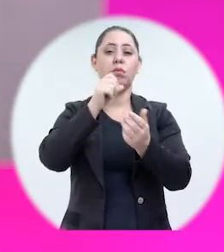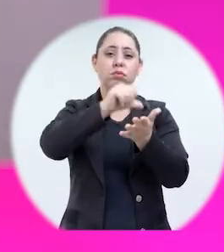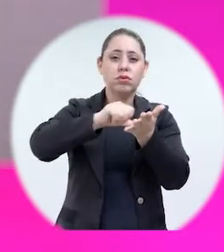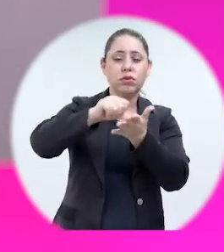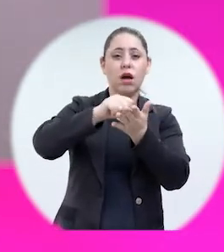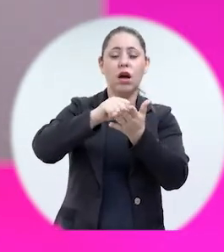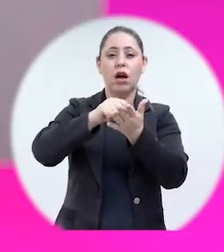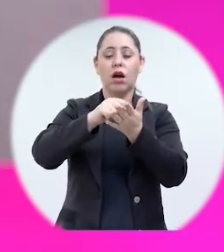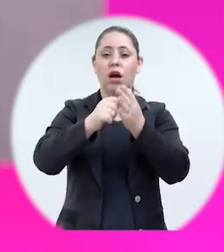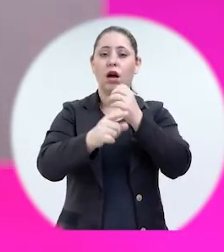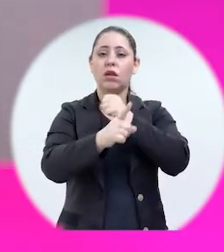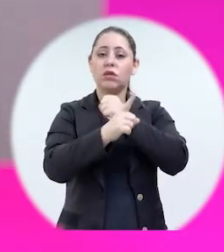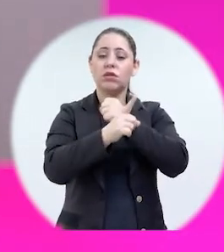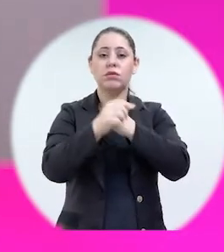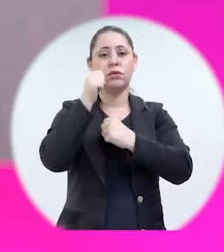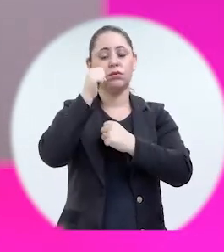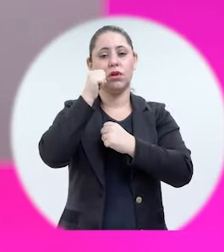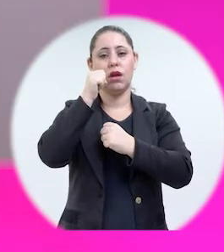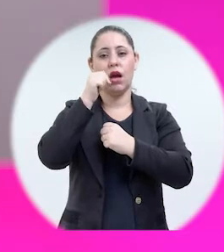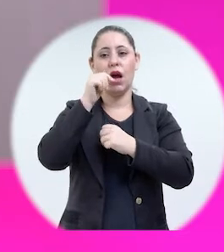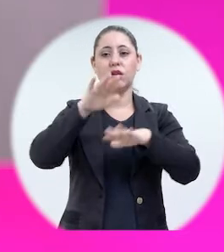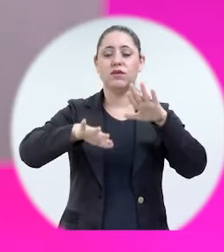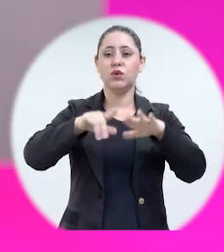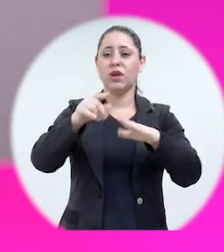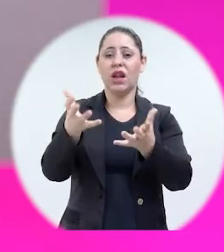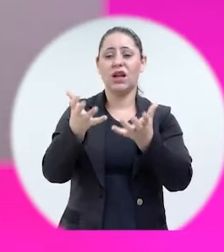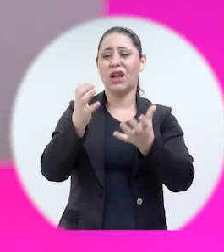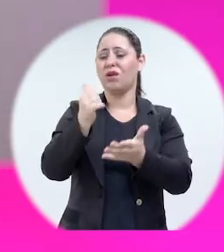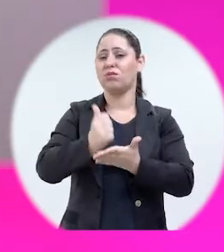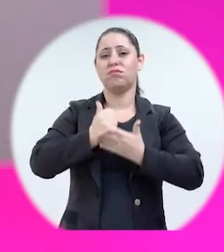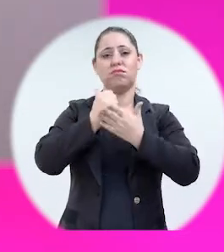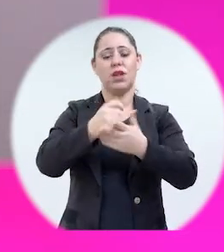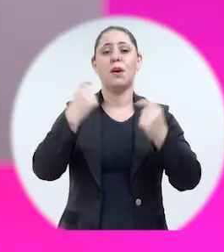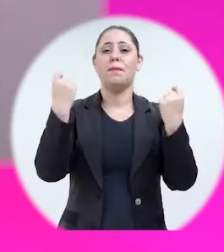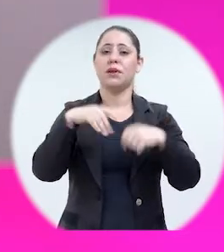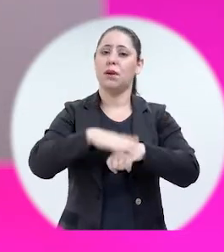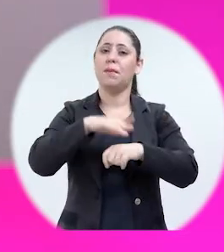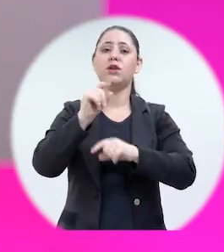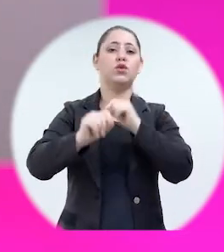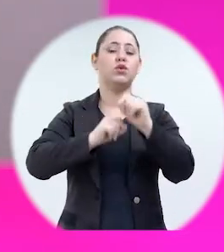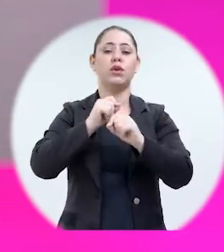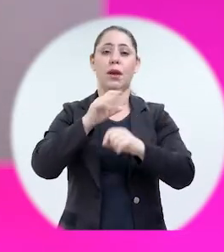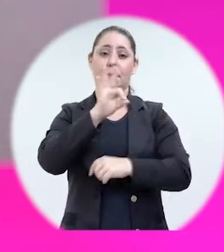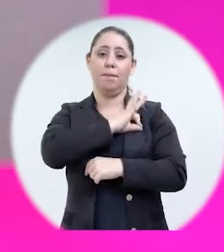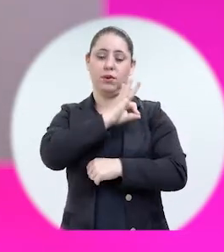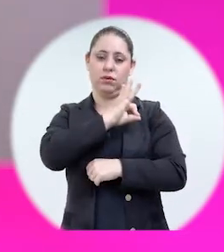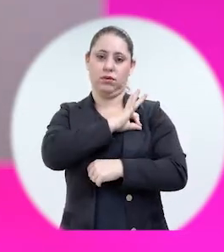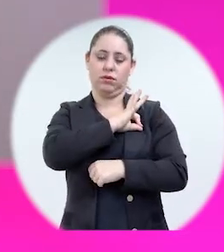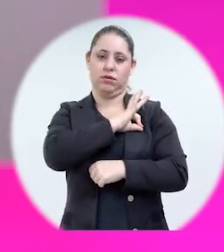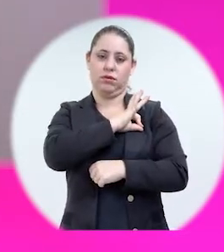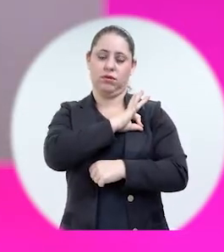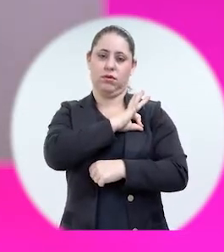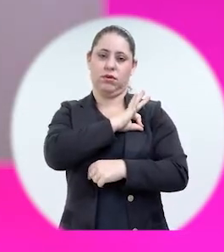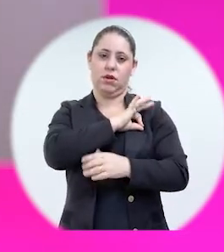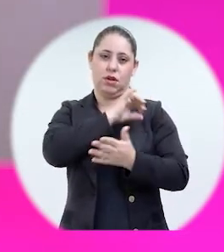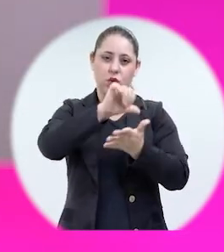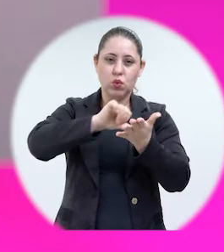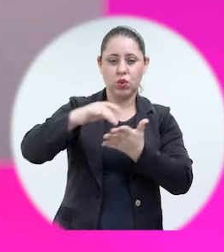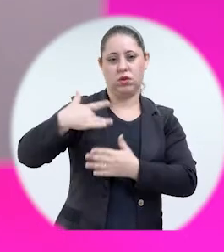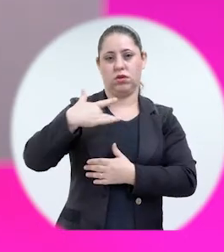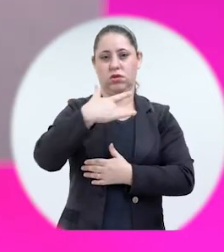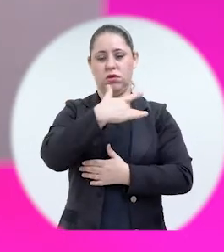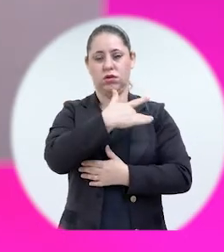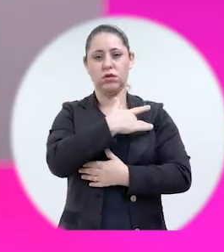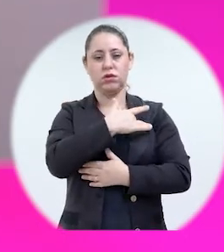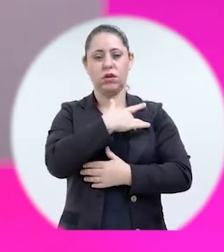rede como um todo para o atendimento dessa mulher. Então, às vezes, o que ela quer é uma ajuda. Então, ela precisa ali mais do que da polícia, da rede